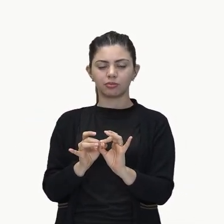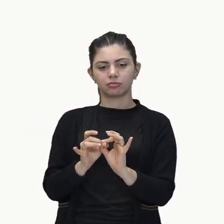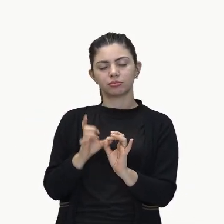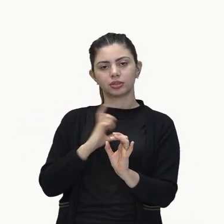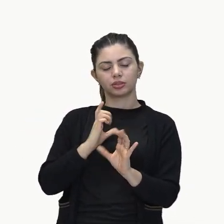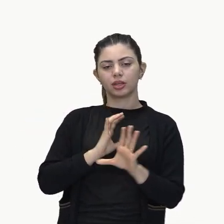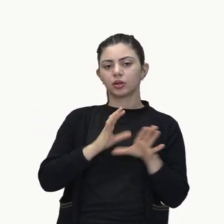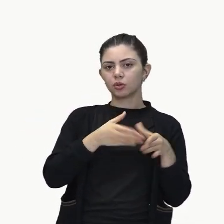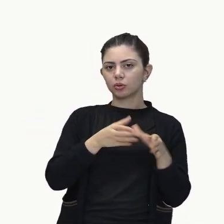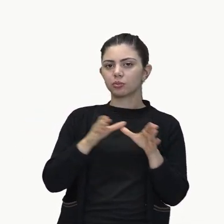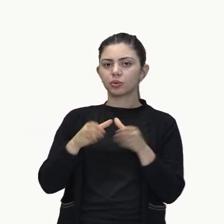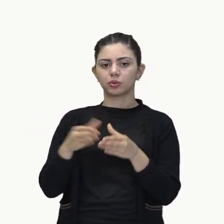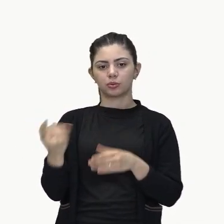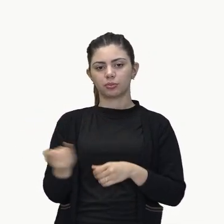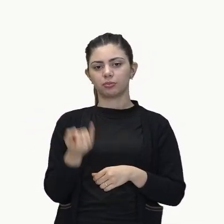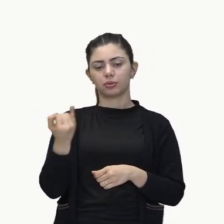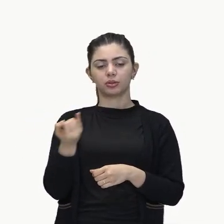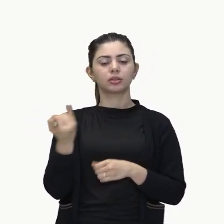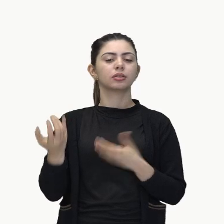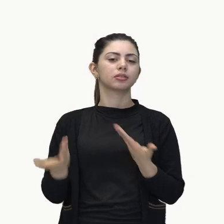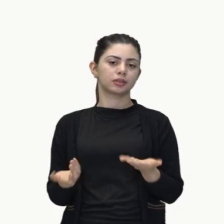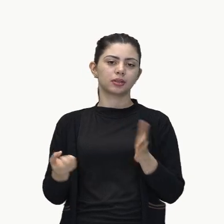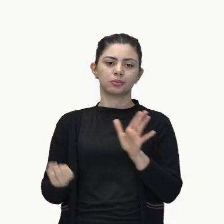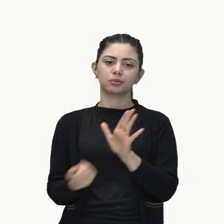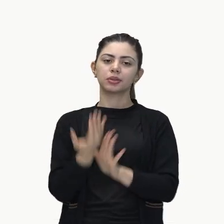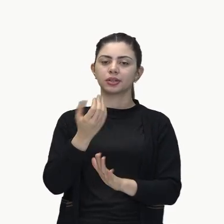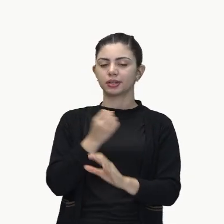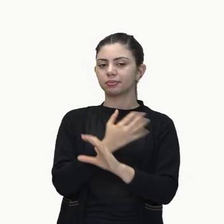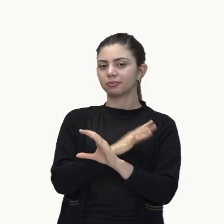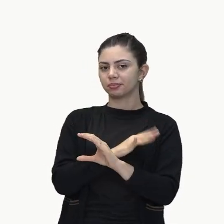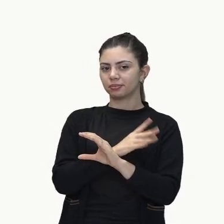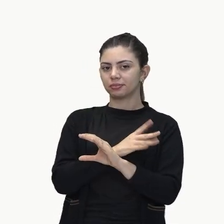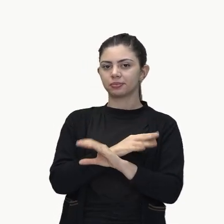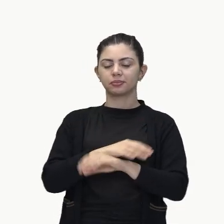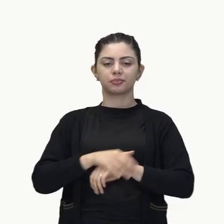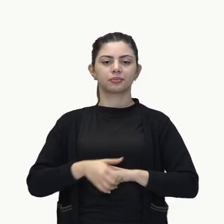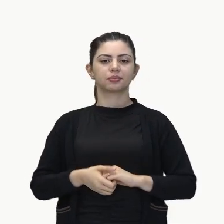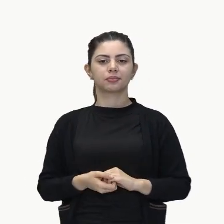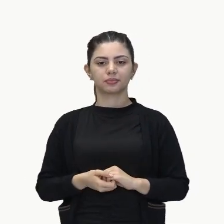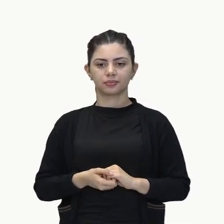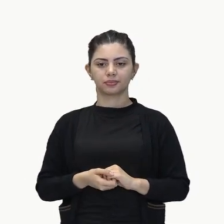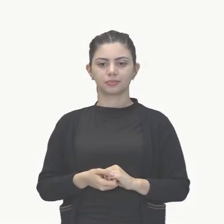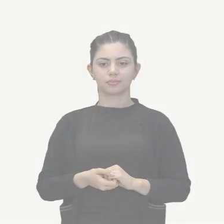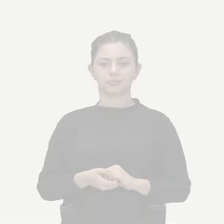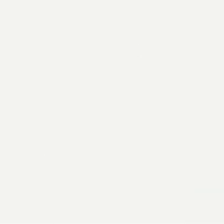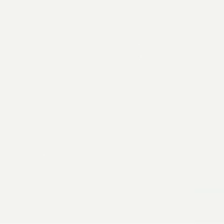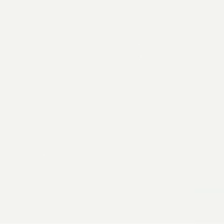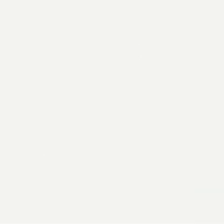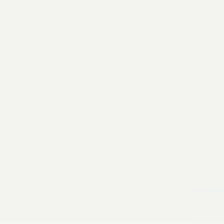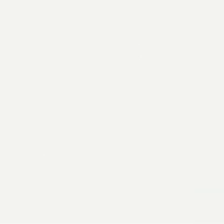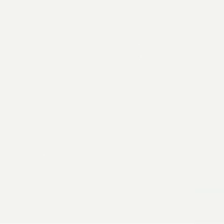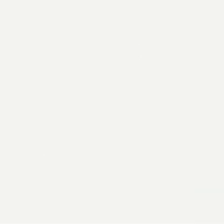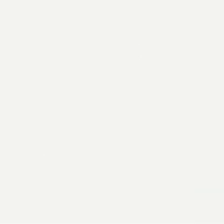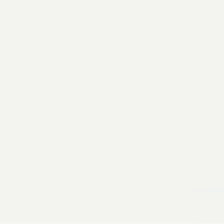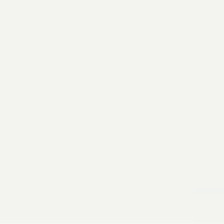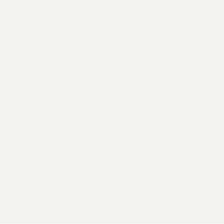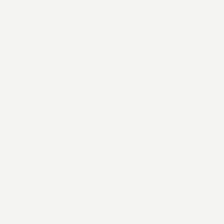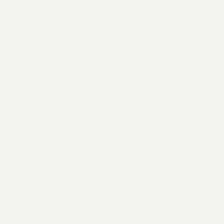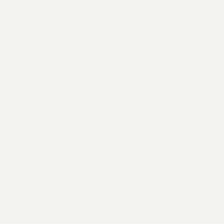grupos funcionais caracteriza um ácido carboxílico, ou ele pode ser